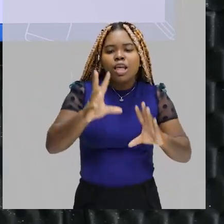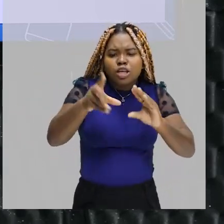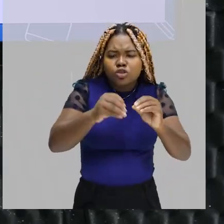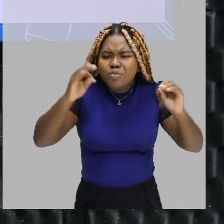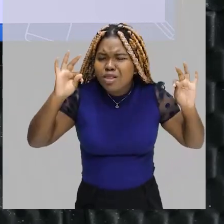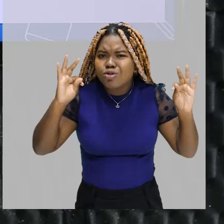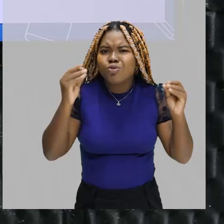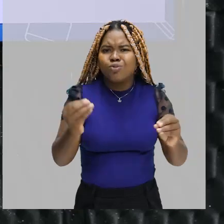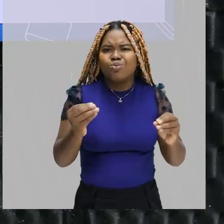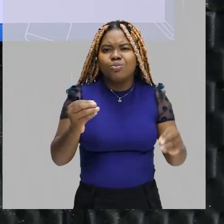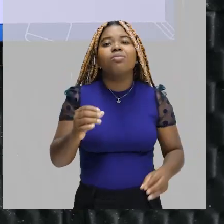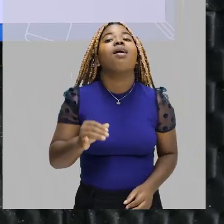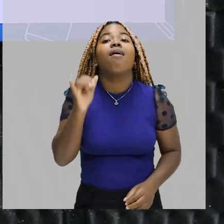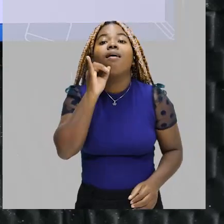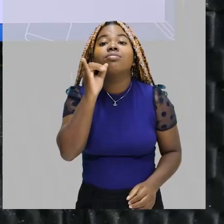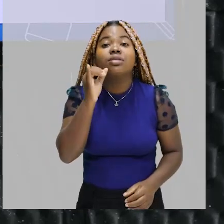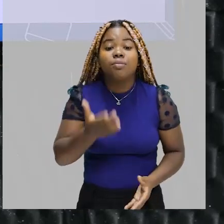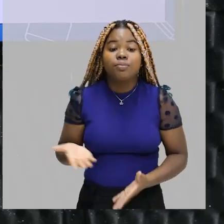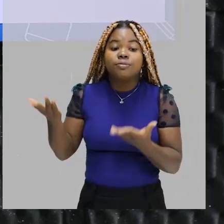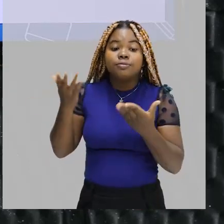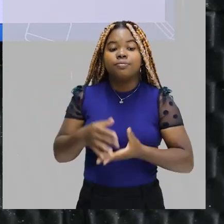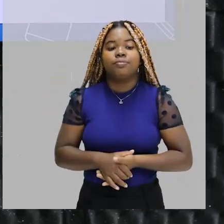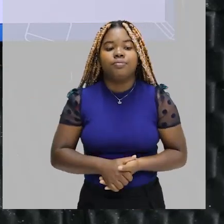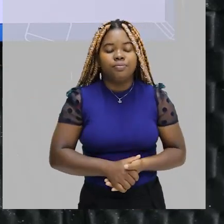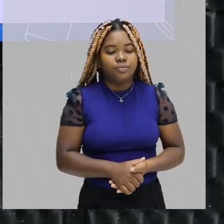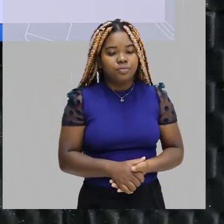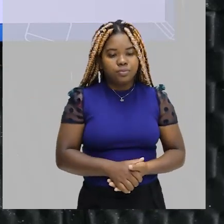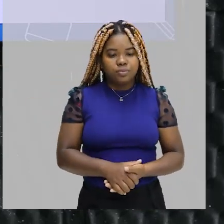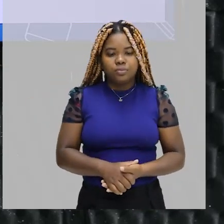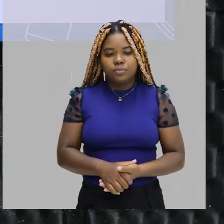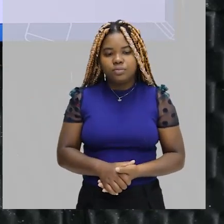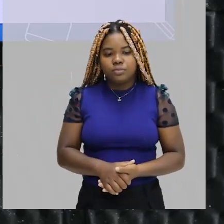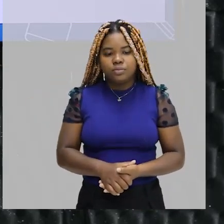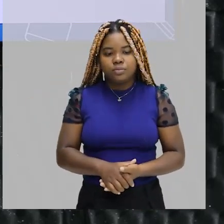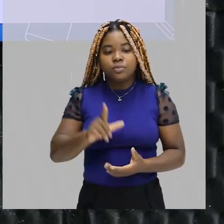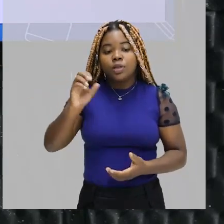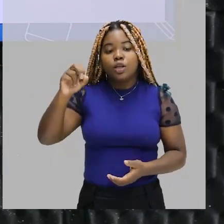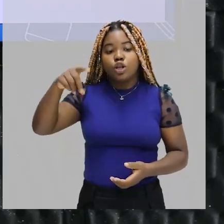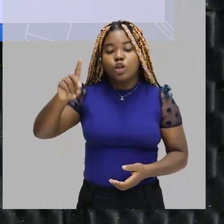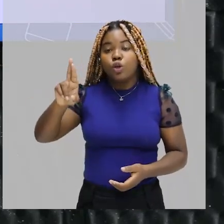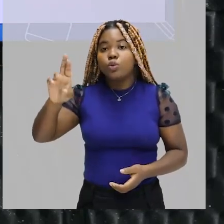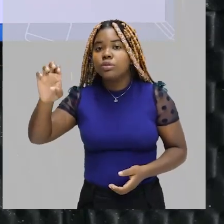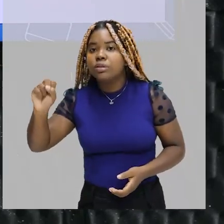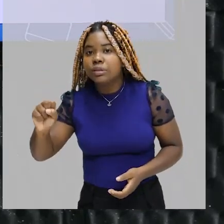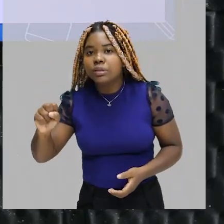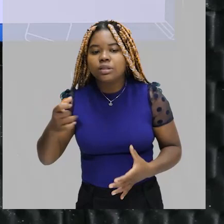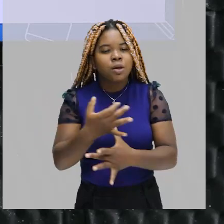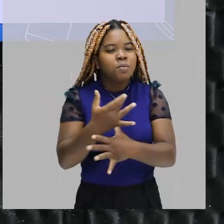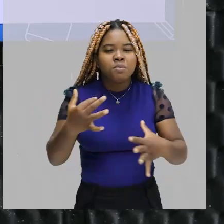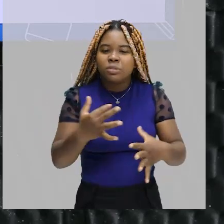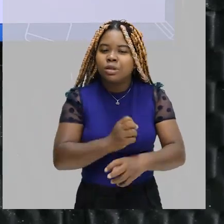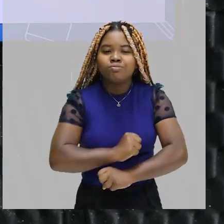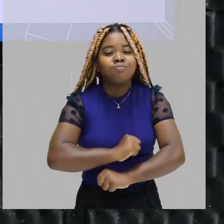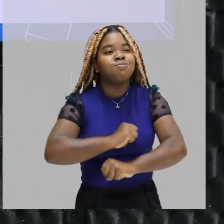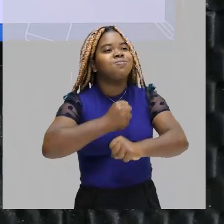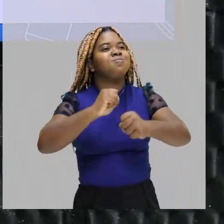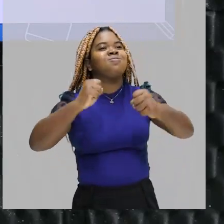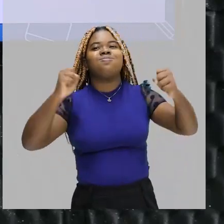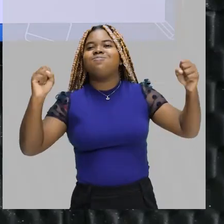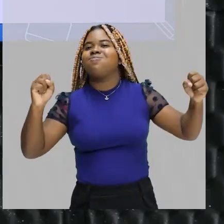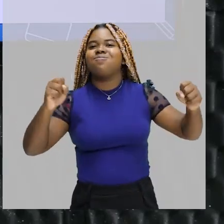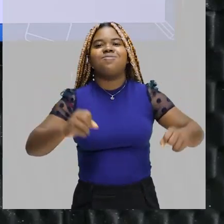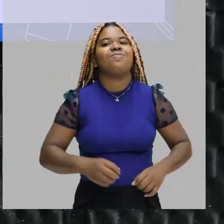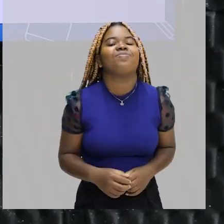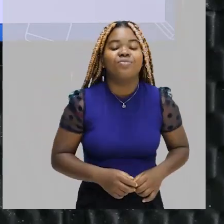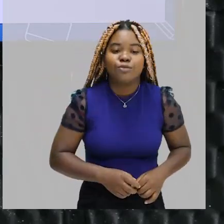categorias. Olha os exemplos. London is a large city. Londres é uma grande cidade. Nesse caso, eu